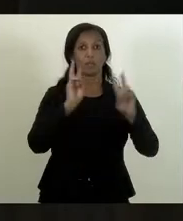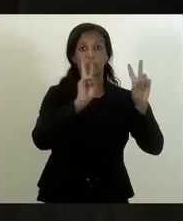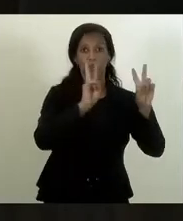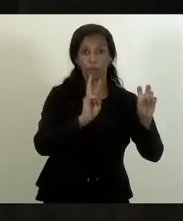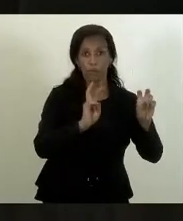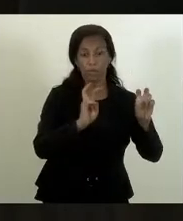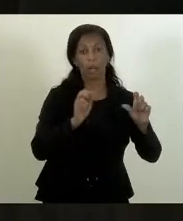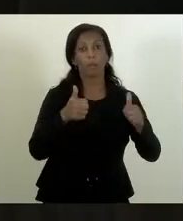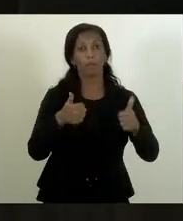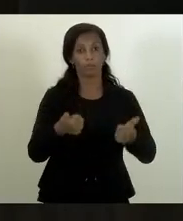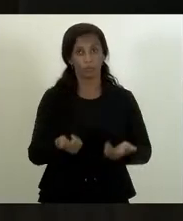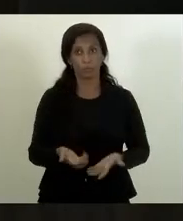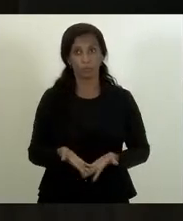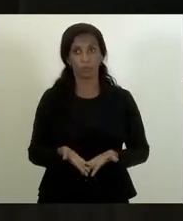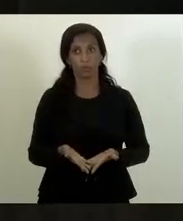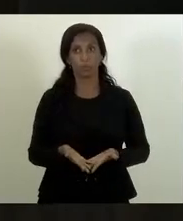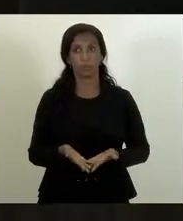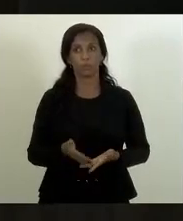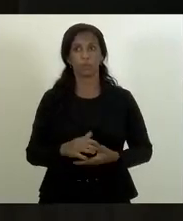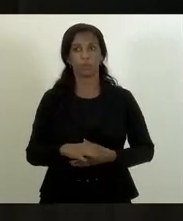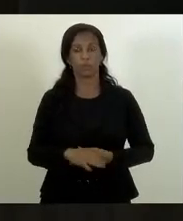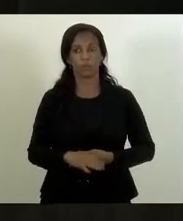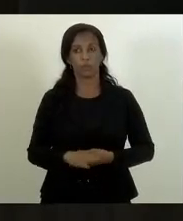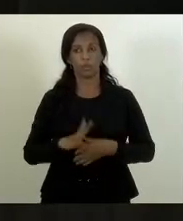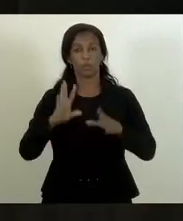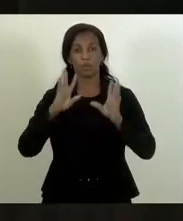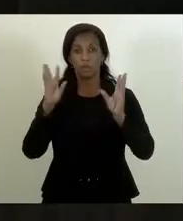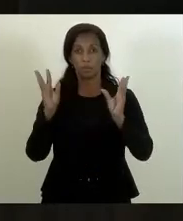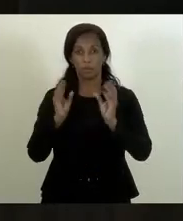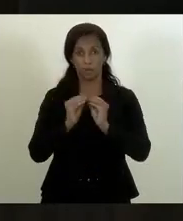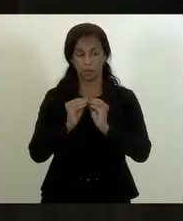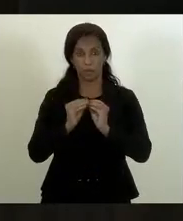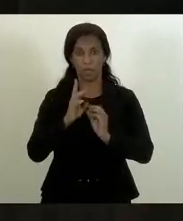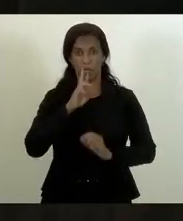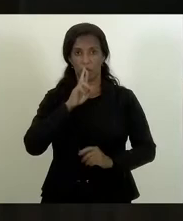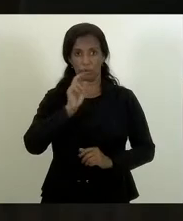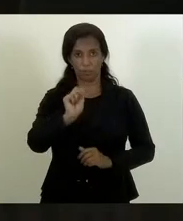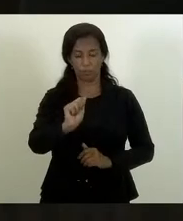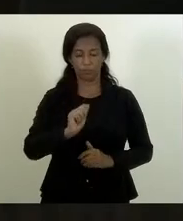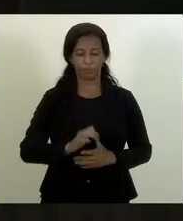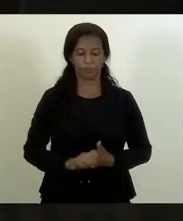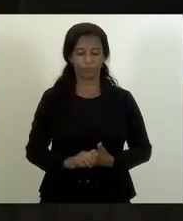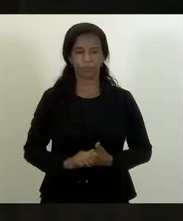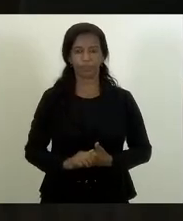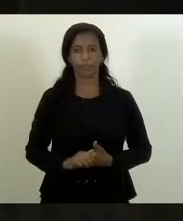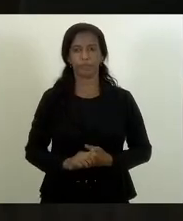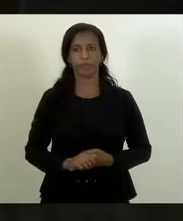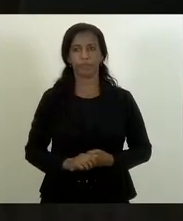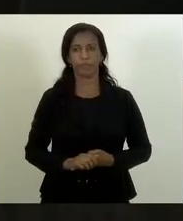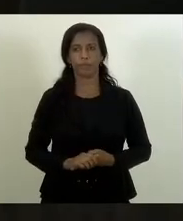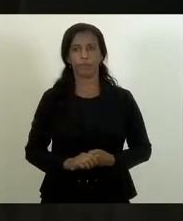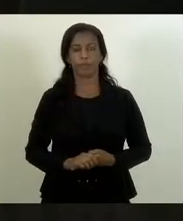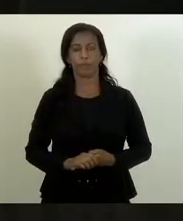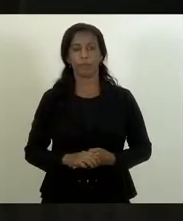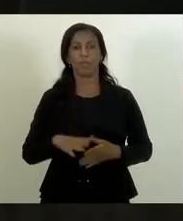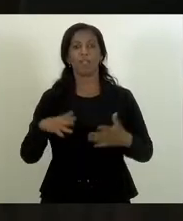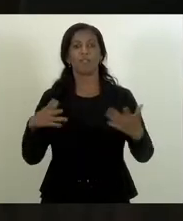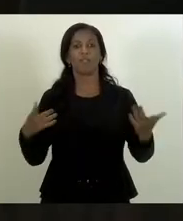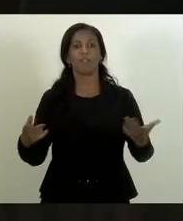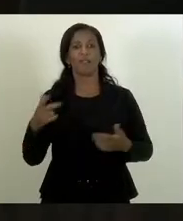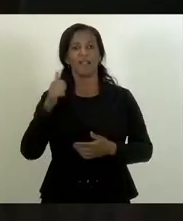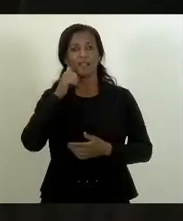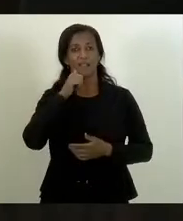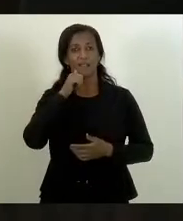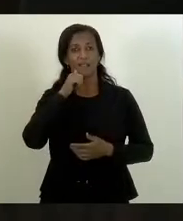Mas não um é segundo. Desse. Não... Um segundo. E para encerrar, deputado Rodrigo Amorim, em relação à princesa Isabel,